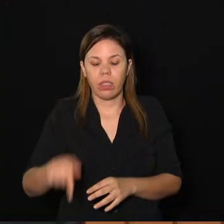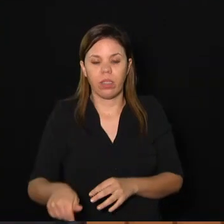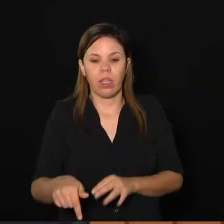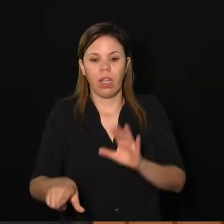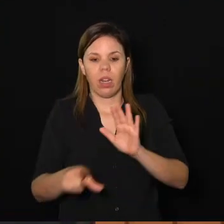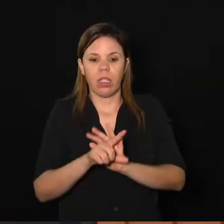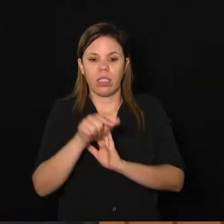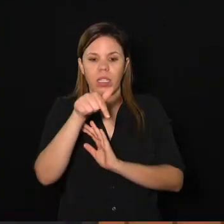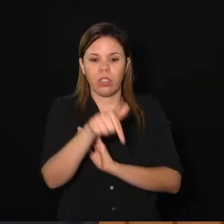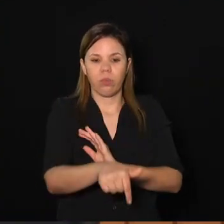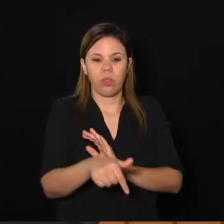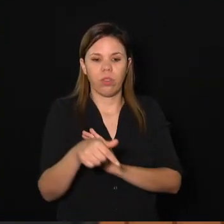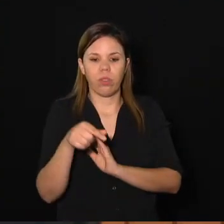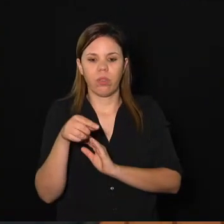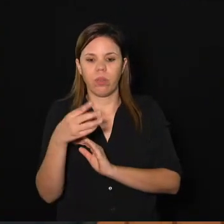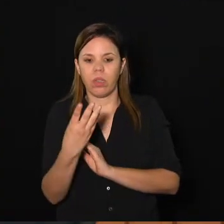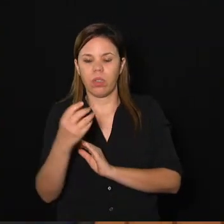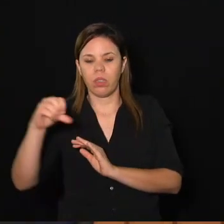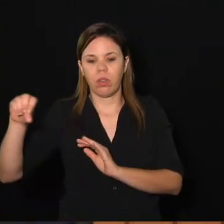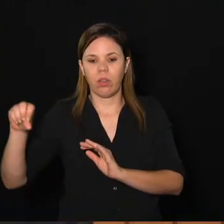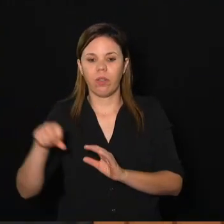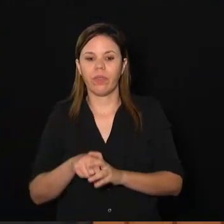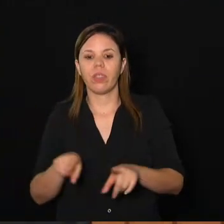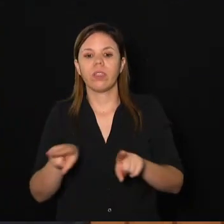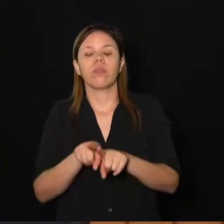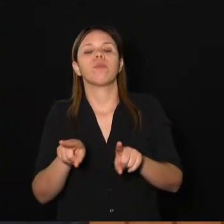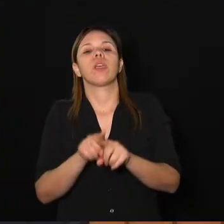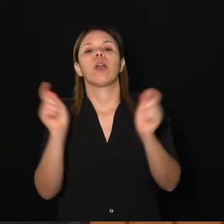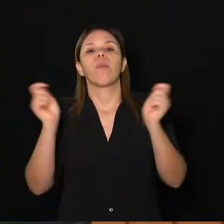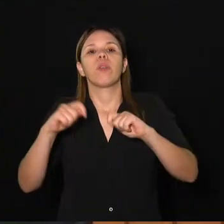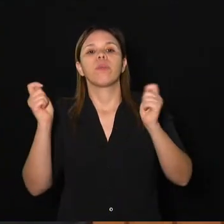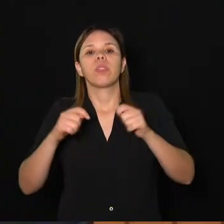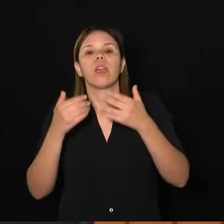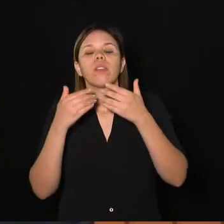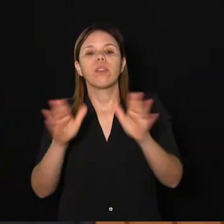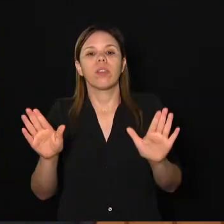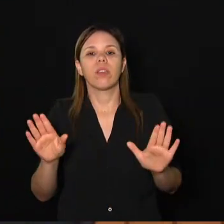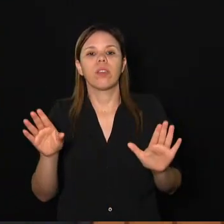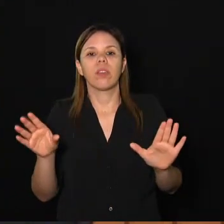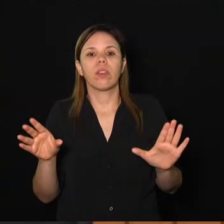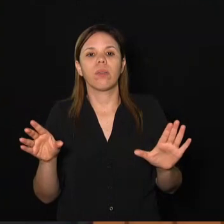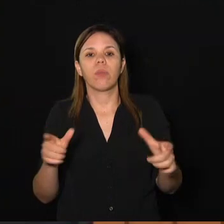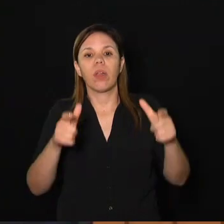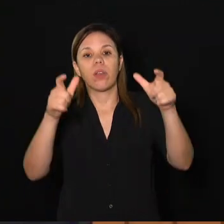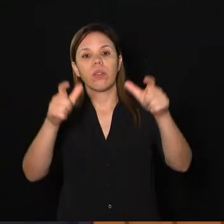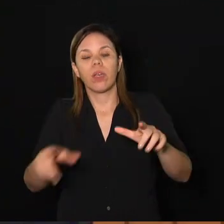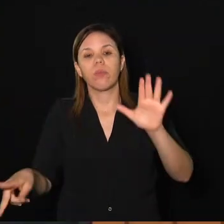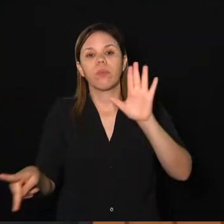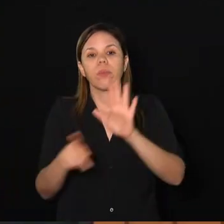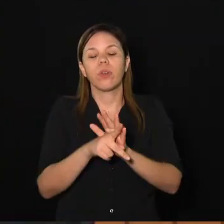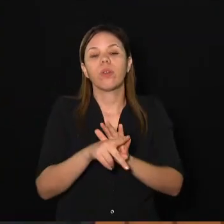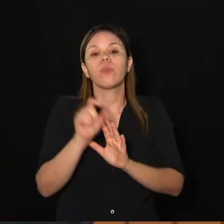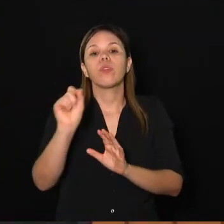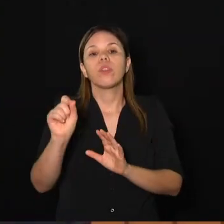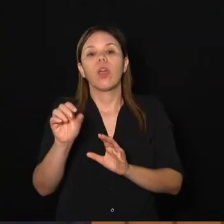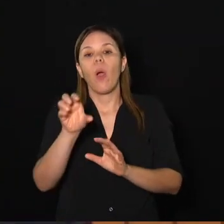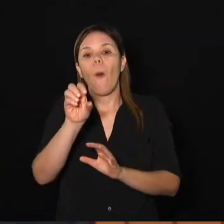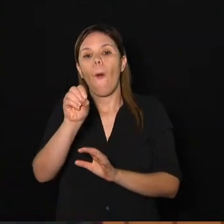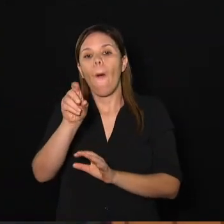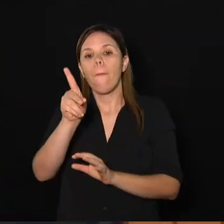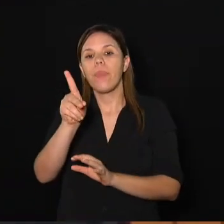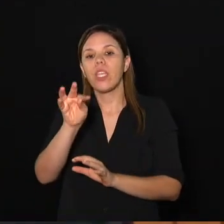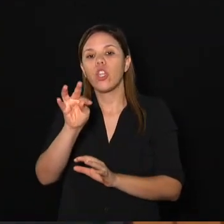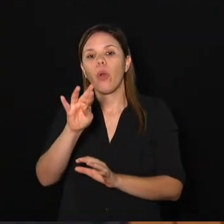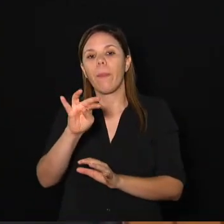a possibilidade de se expedir ao vará para gabinete optométrico aí a primeira pergunta que eu faço aos